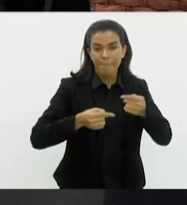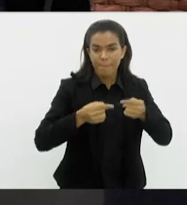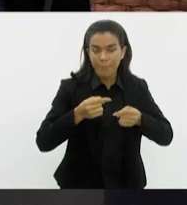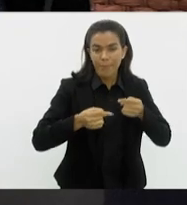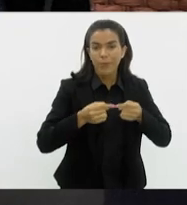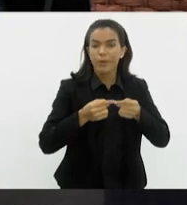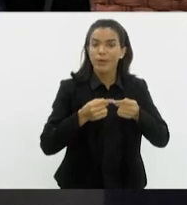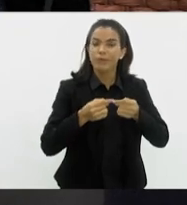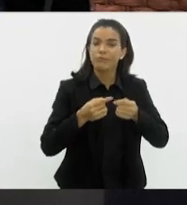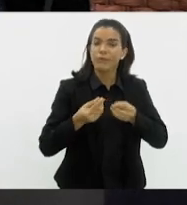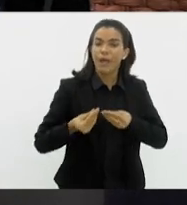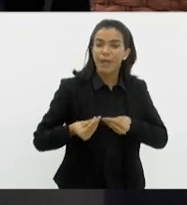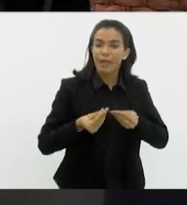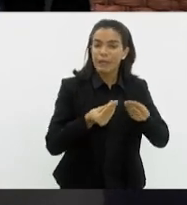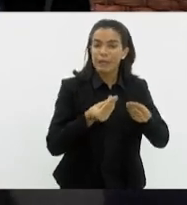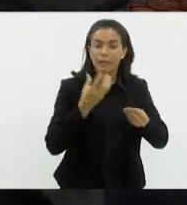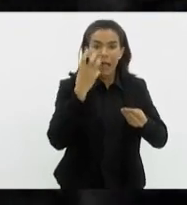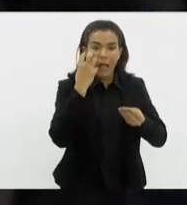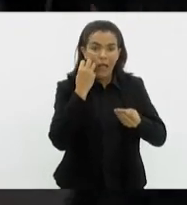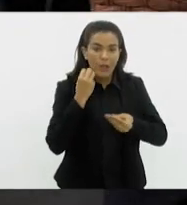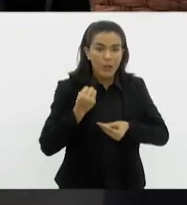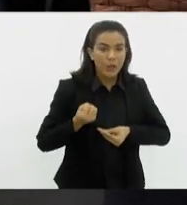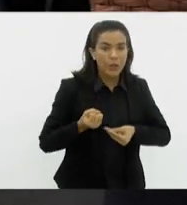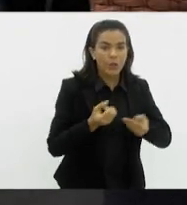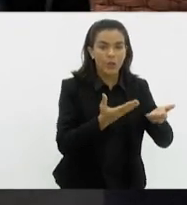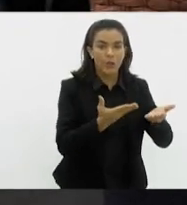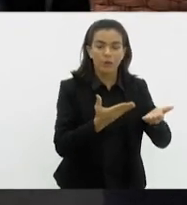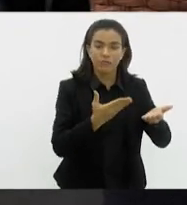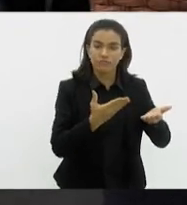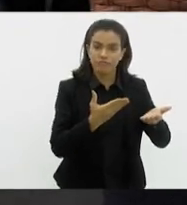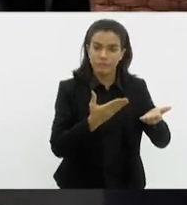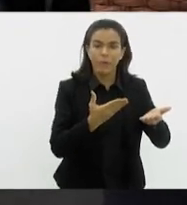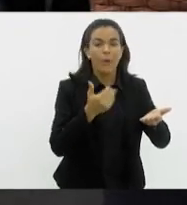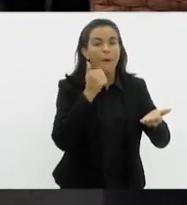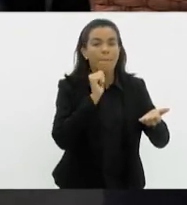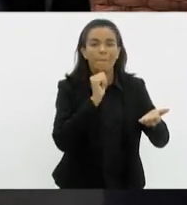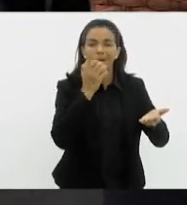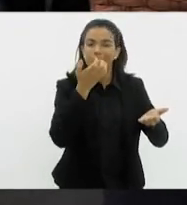da entrega voluntária, né? Quando a mãe não deseja ter